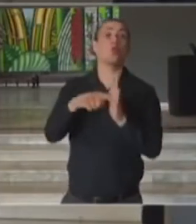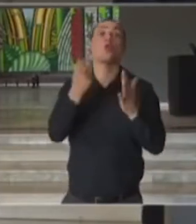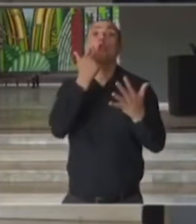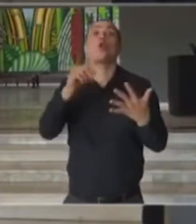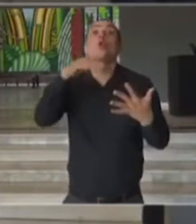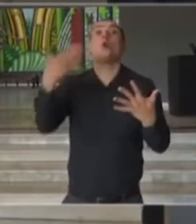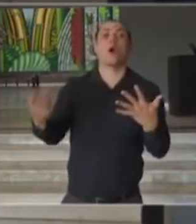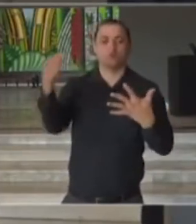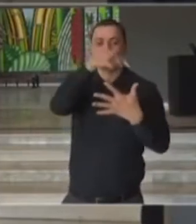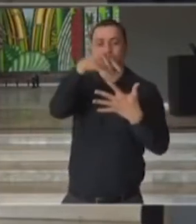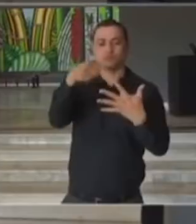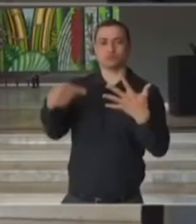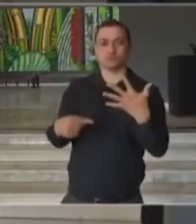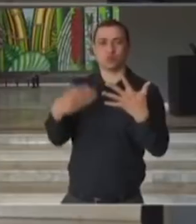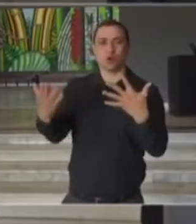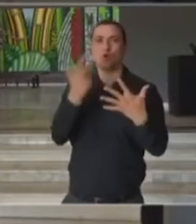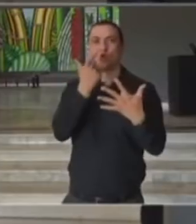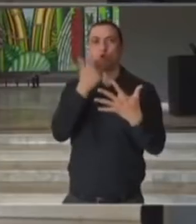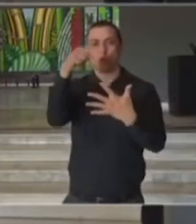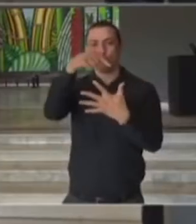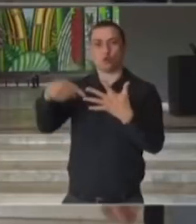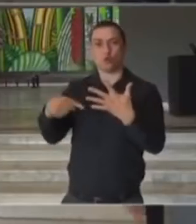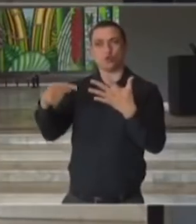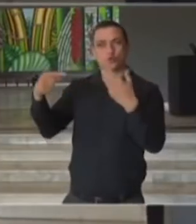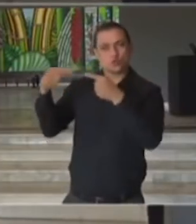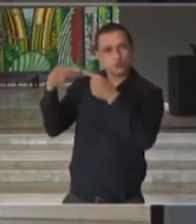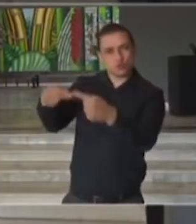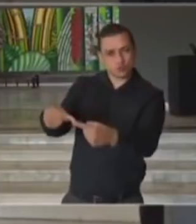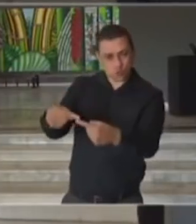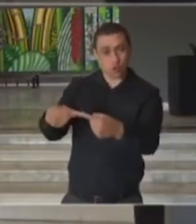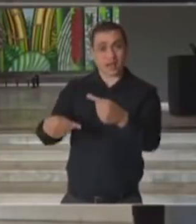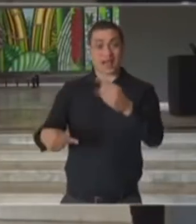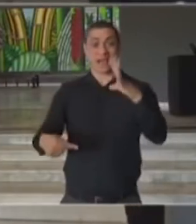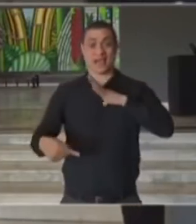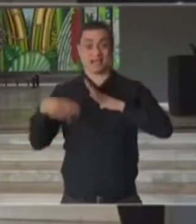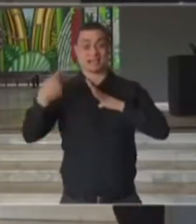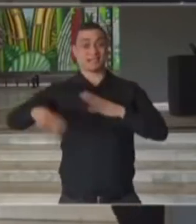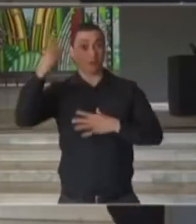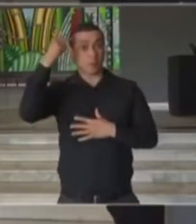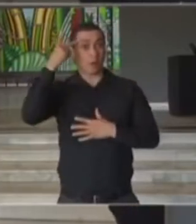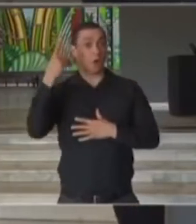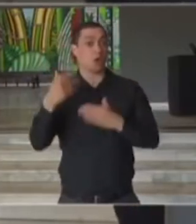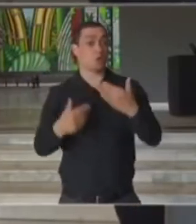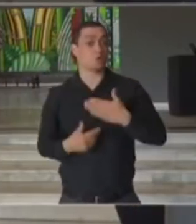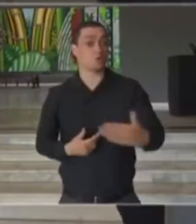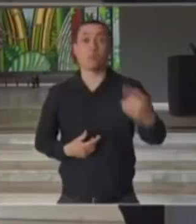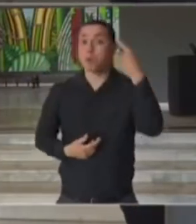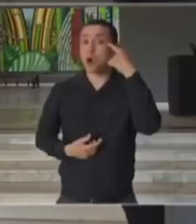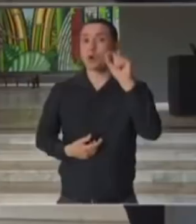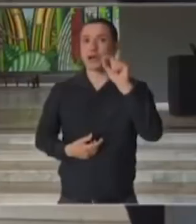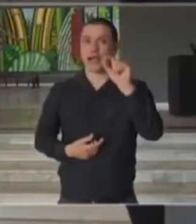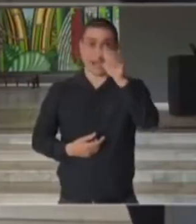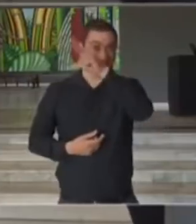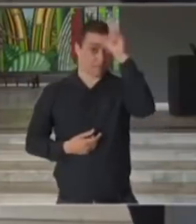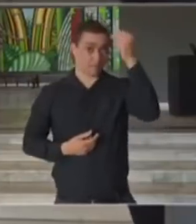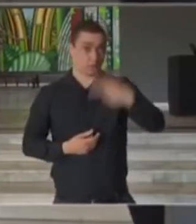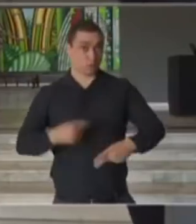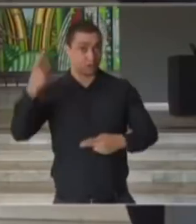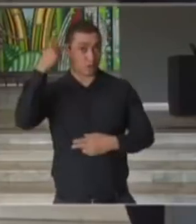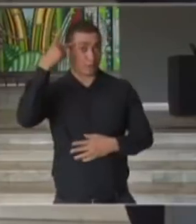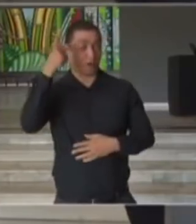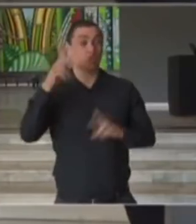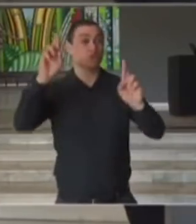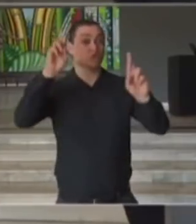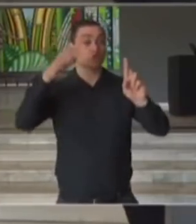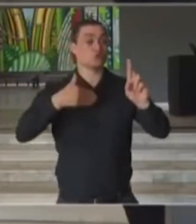que região, em que fase uma região ou o município de São Paulo se encontra, a expectativa da Prefeitura de São Paulo